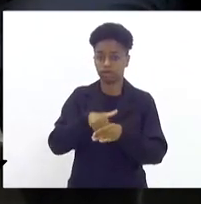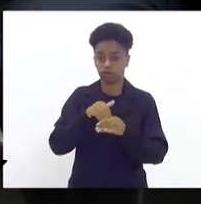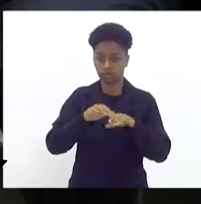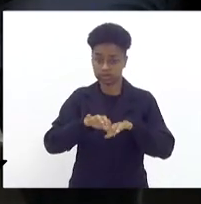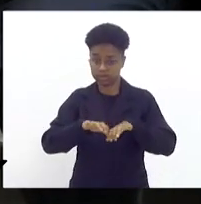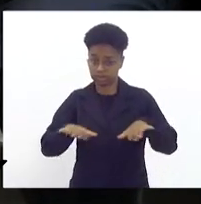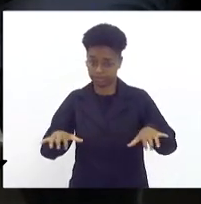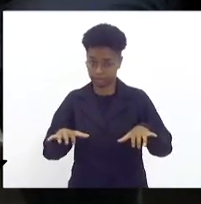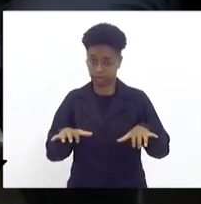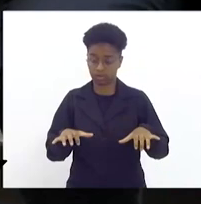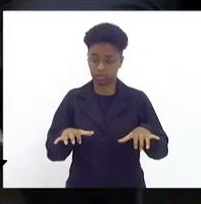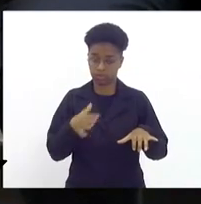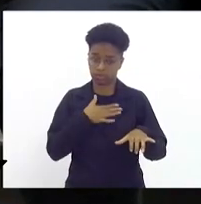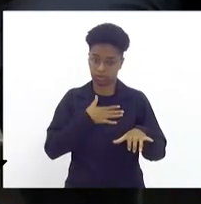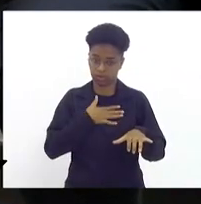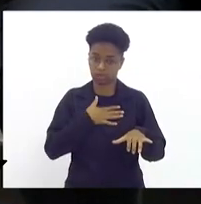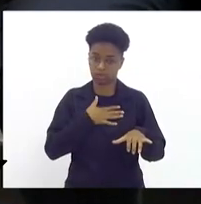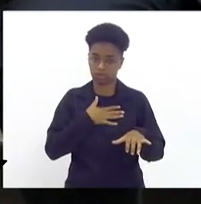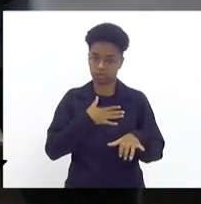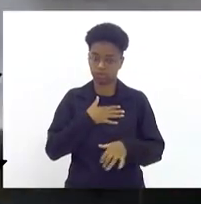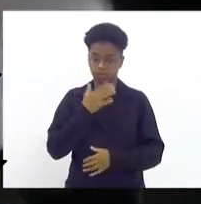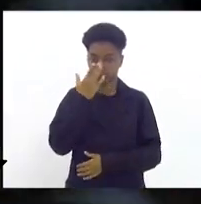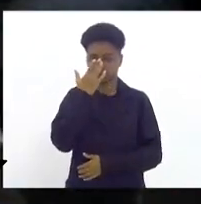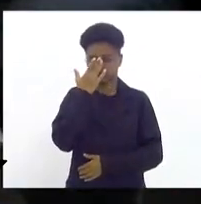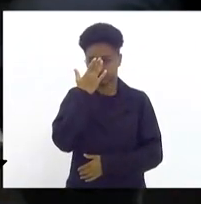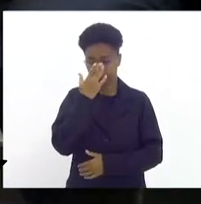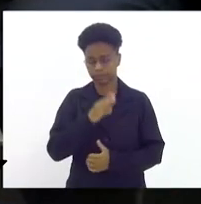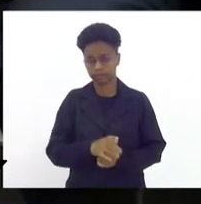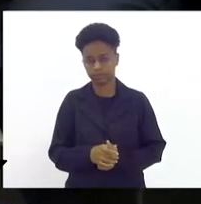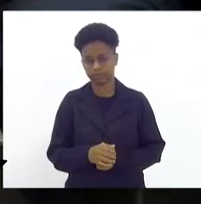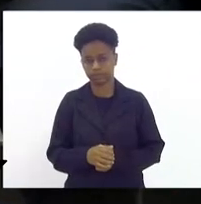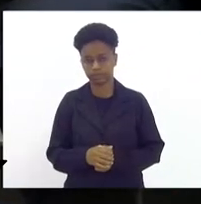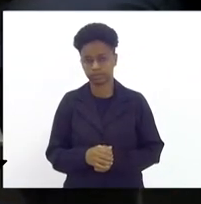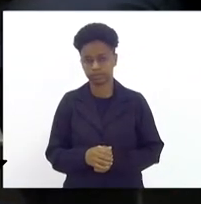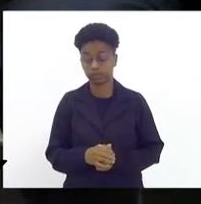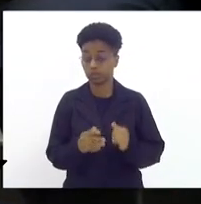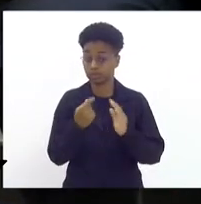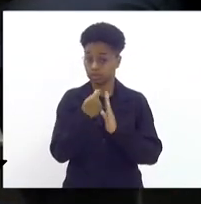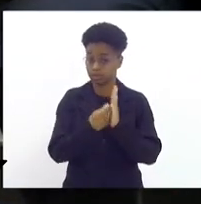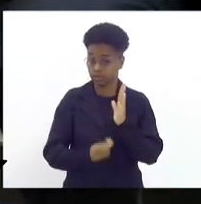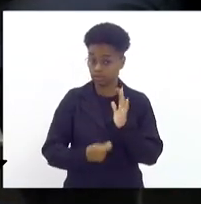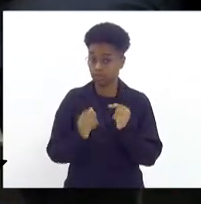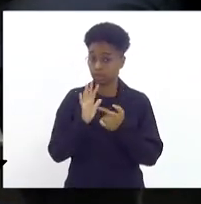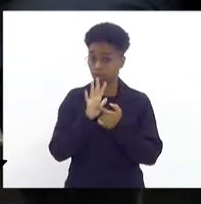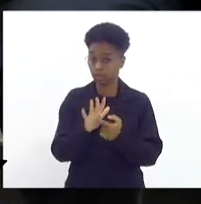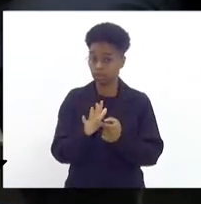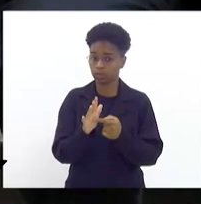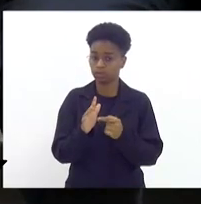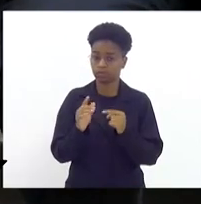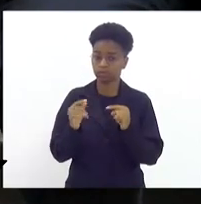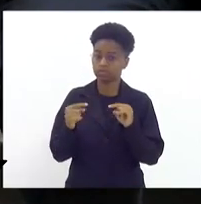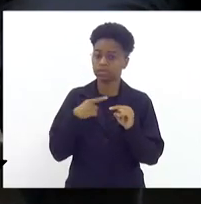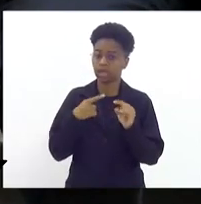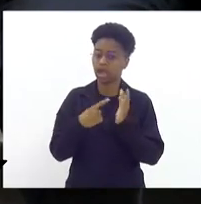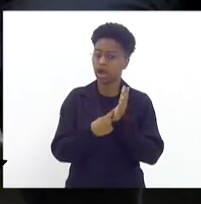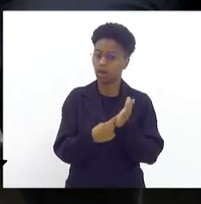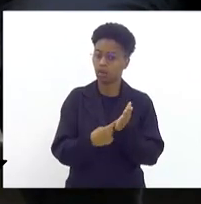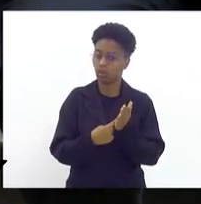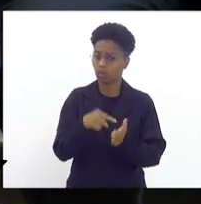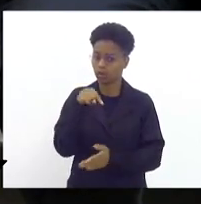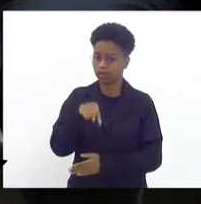dei, deputado Fred Pacheco, ele é objeto de um acordo que a gente teve aqui na